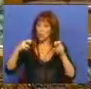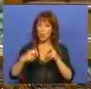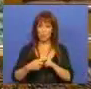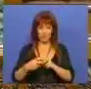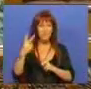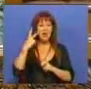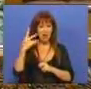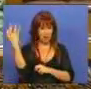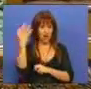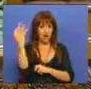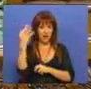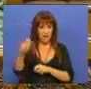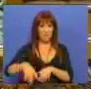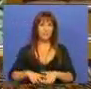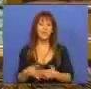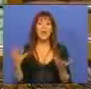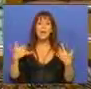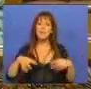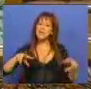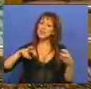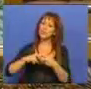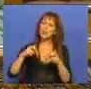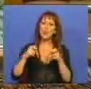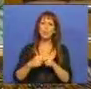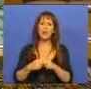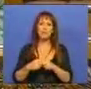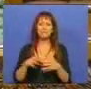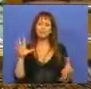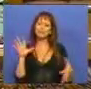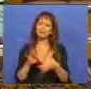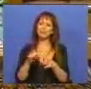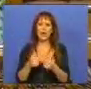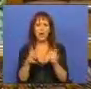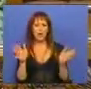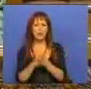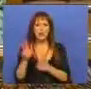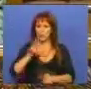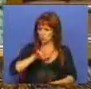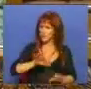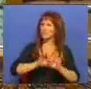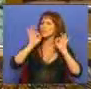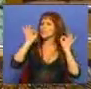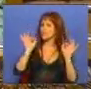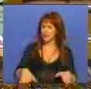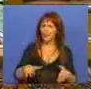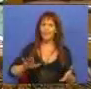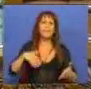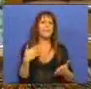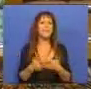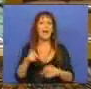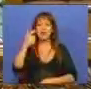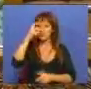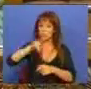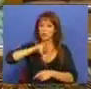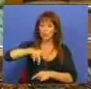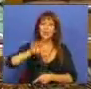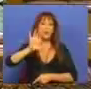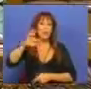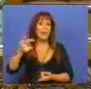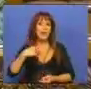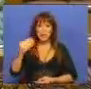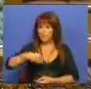se vive no Porto, mas que é um problema que respeita a todo o país, que traz os portugueses e o